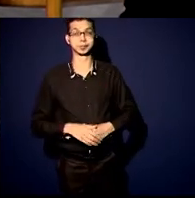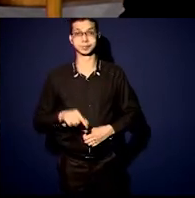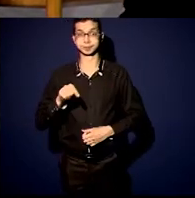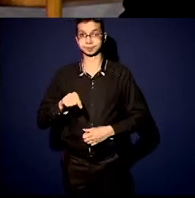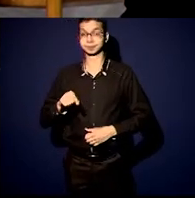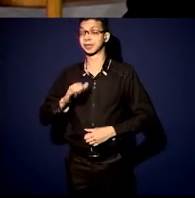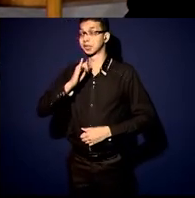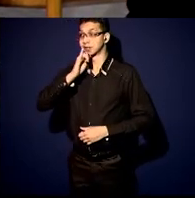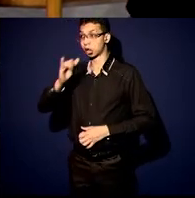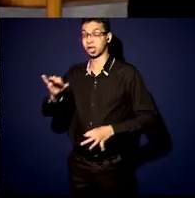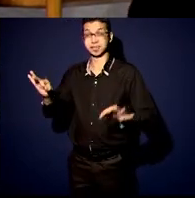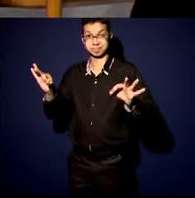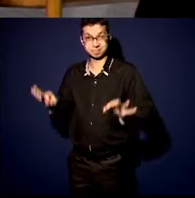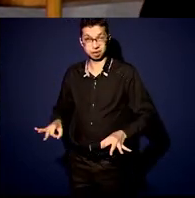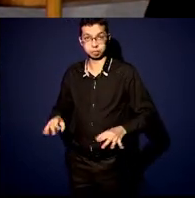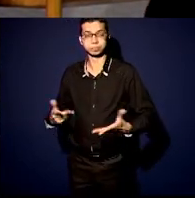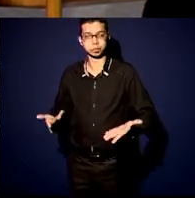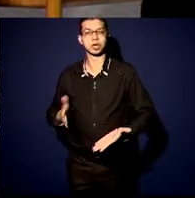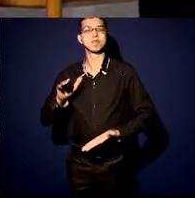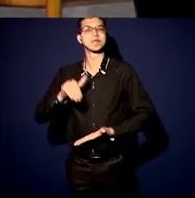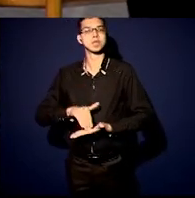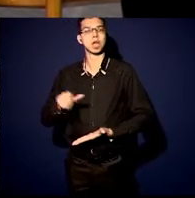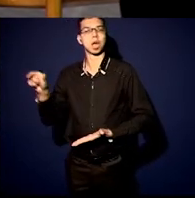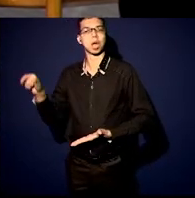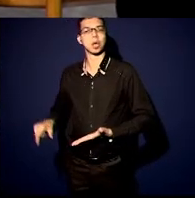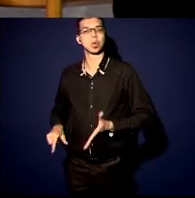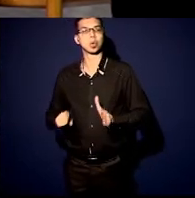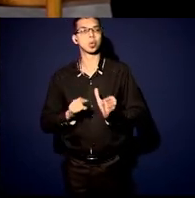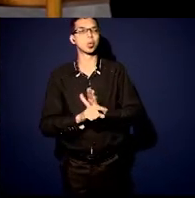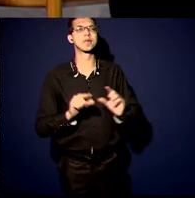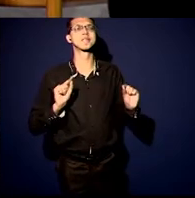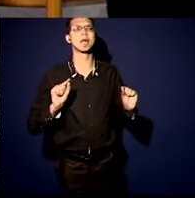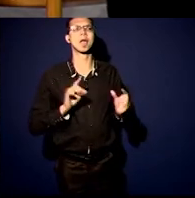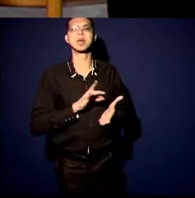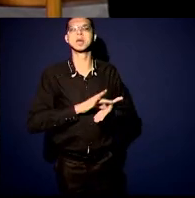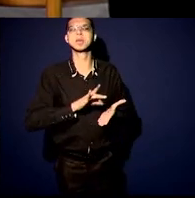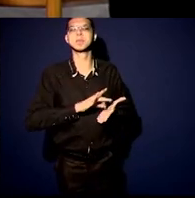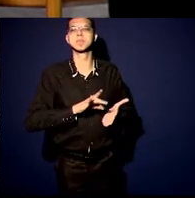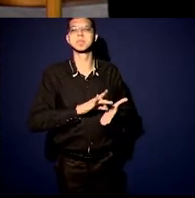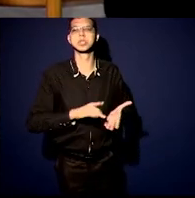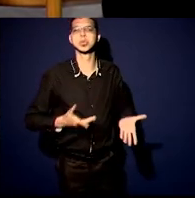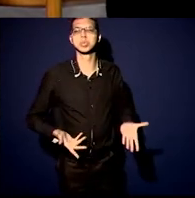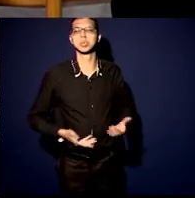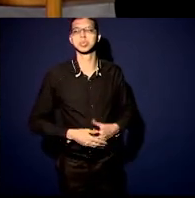aí no final o Jânio perguntou Professor Quem são os inimigos